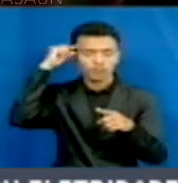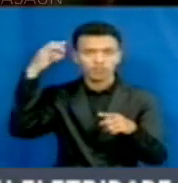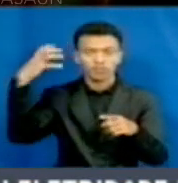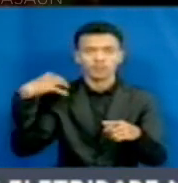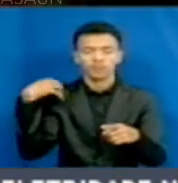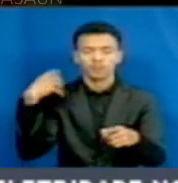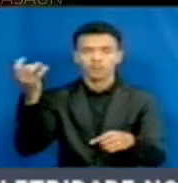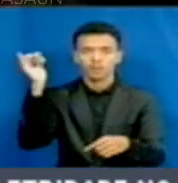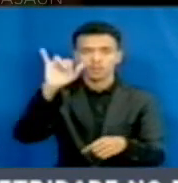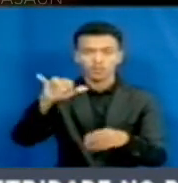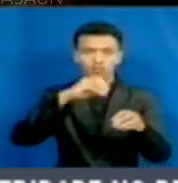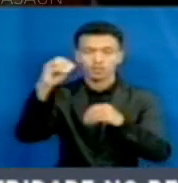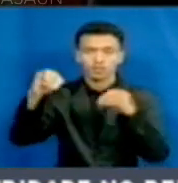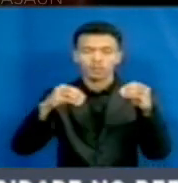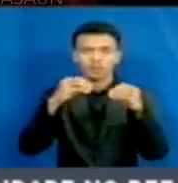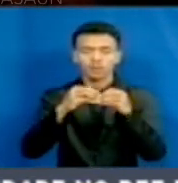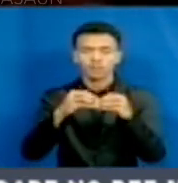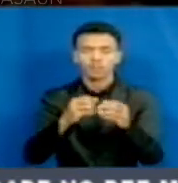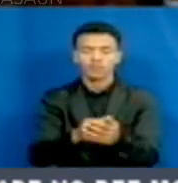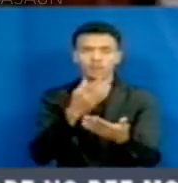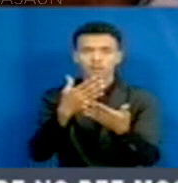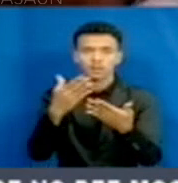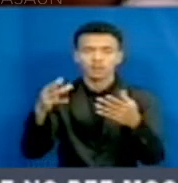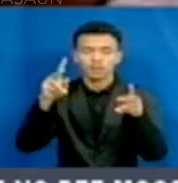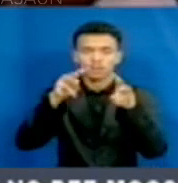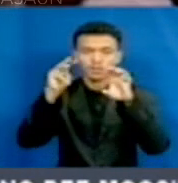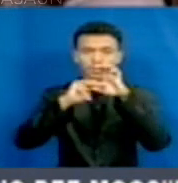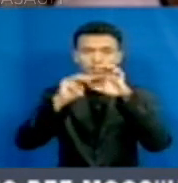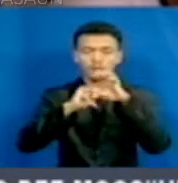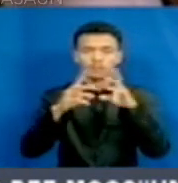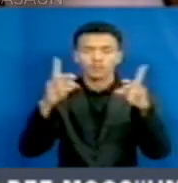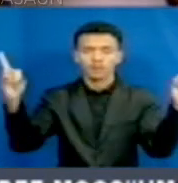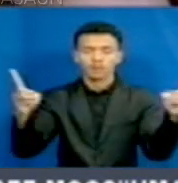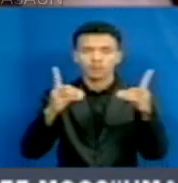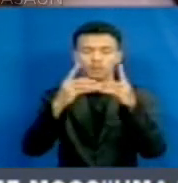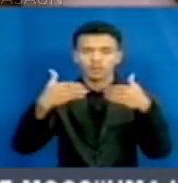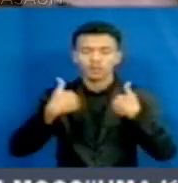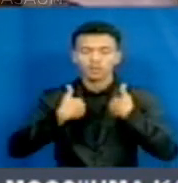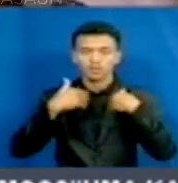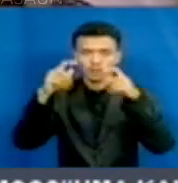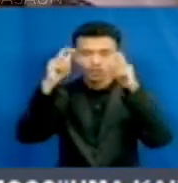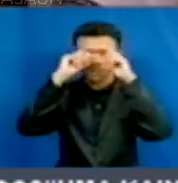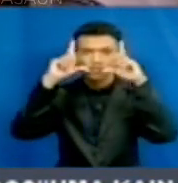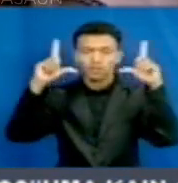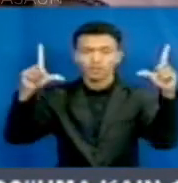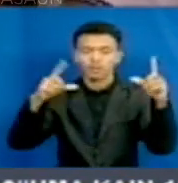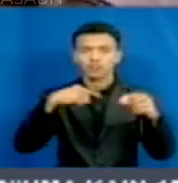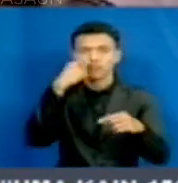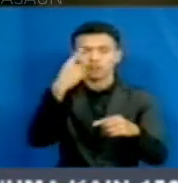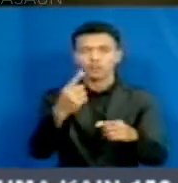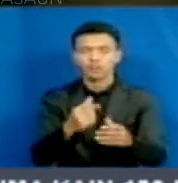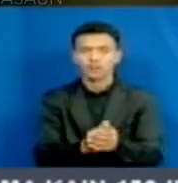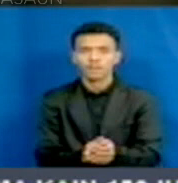relevante sira, kona ba inflação no deflação mercadoria neve acontece iha railaran. Cristino Guzmão